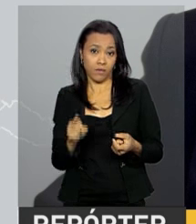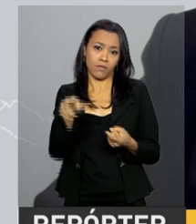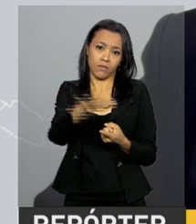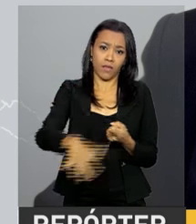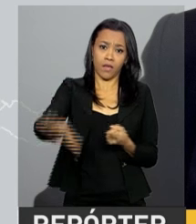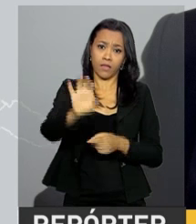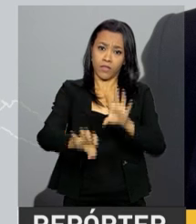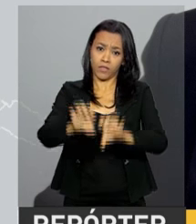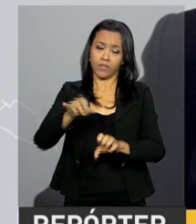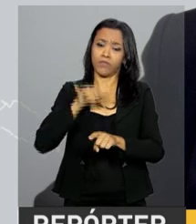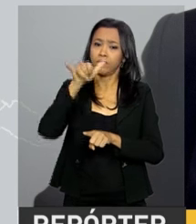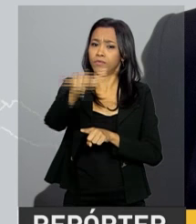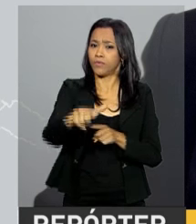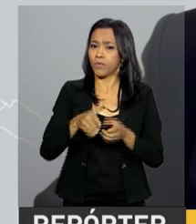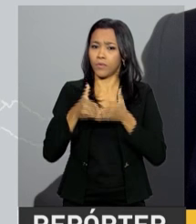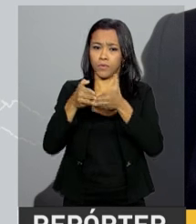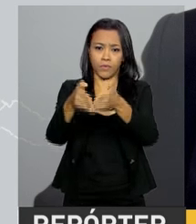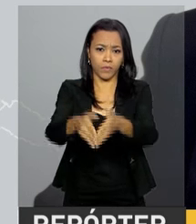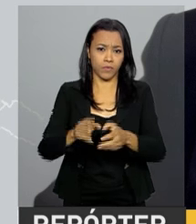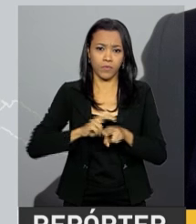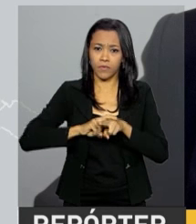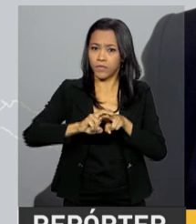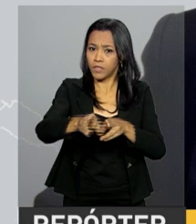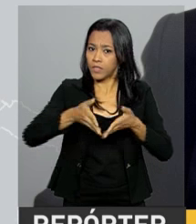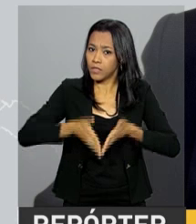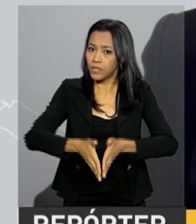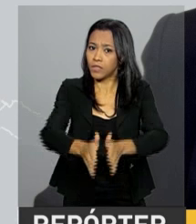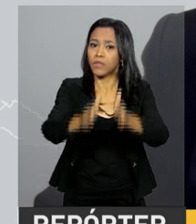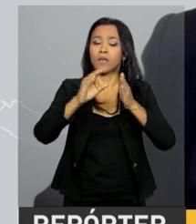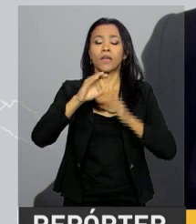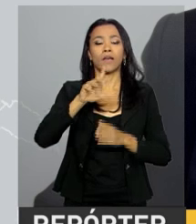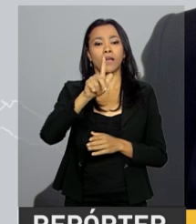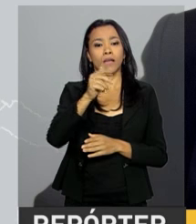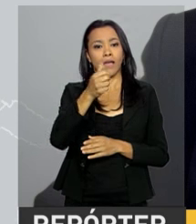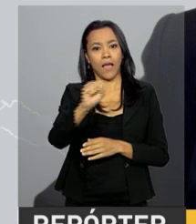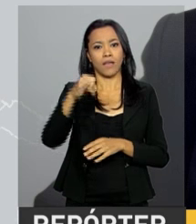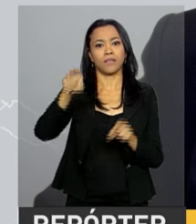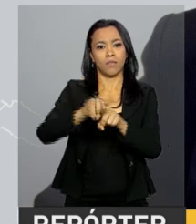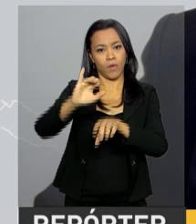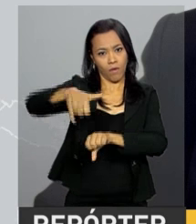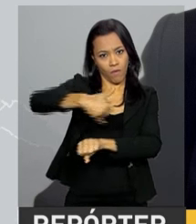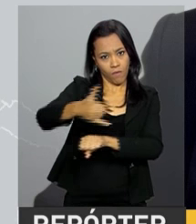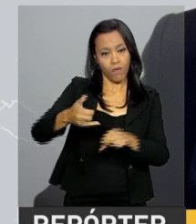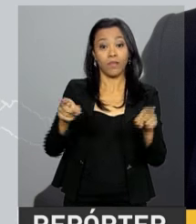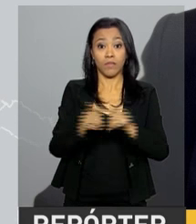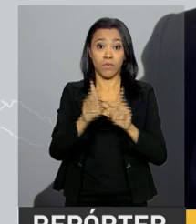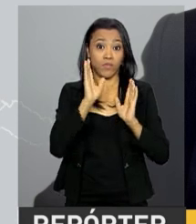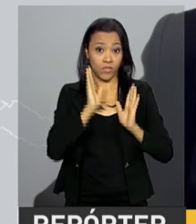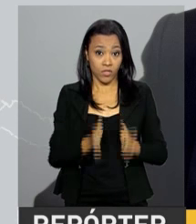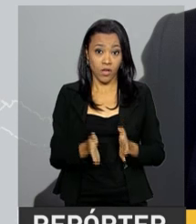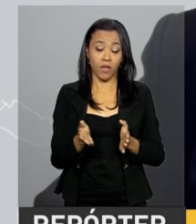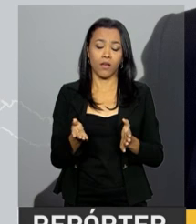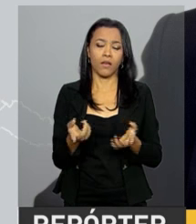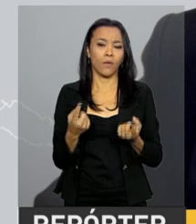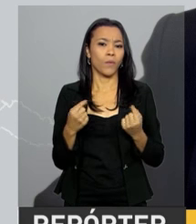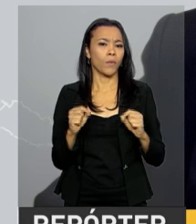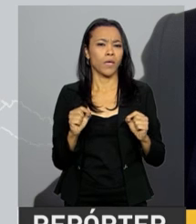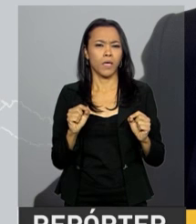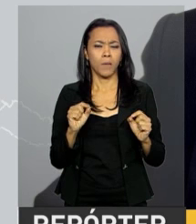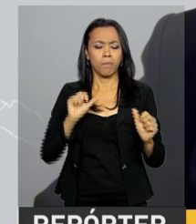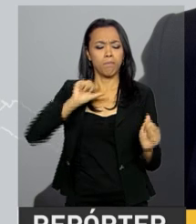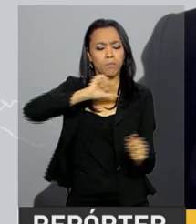de portos aeroportos ferrovias rodovias ou legais não é estamos até promovendo modificações